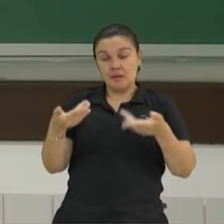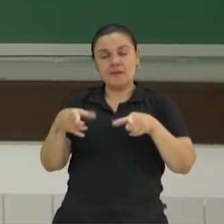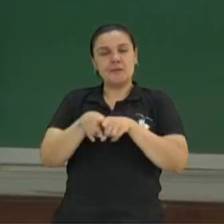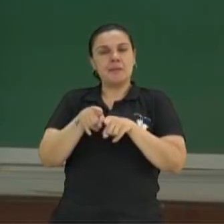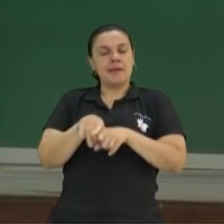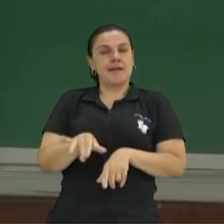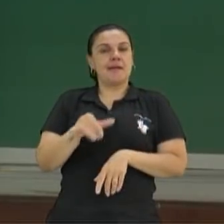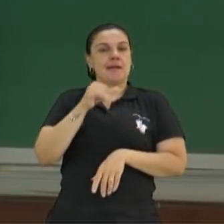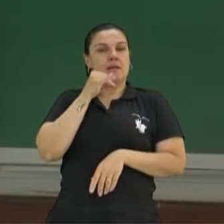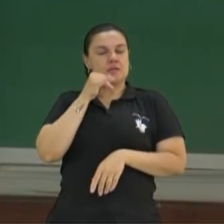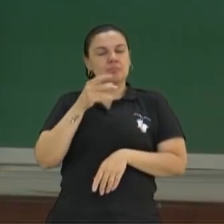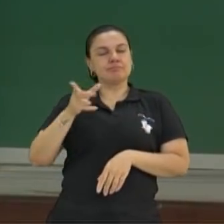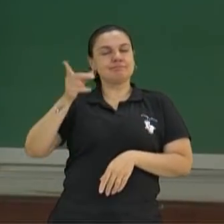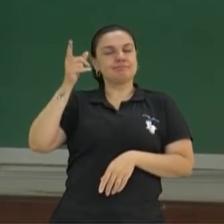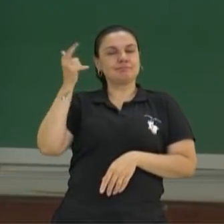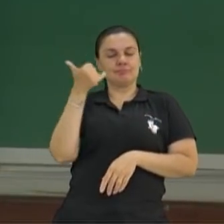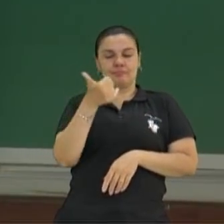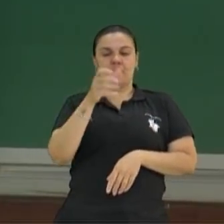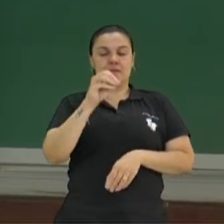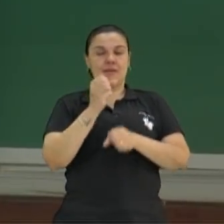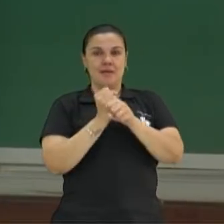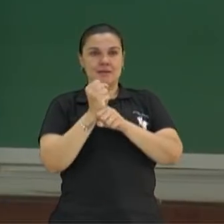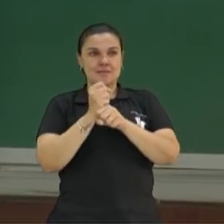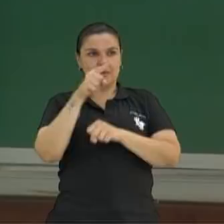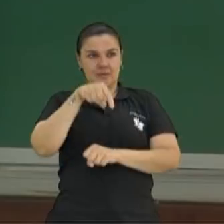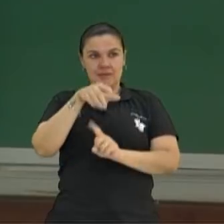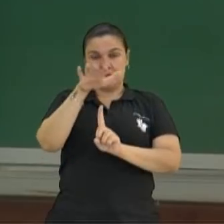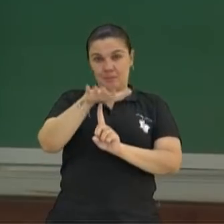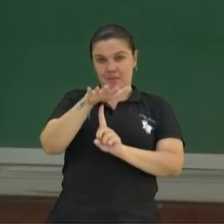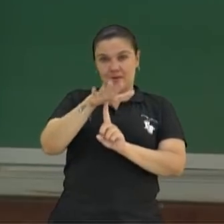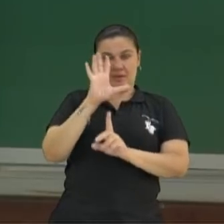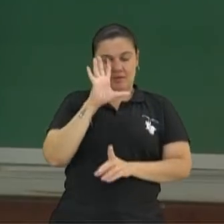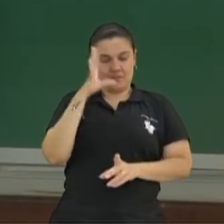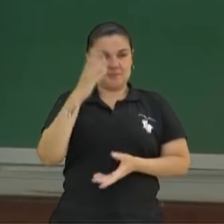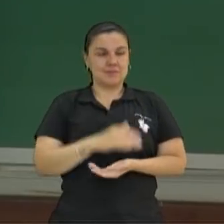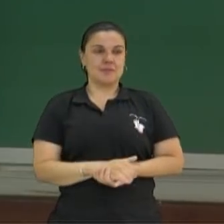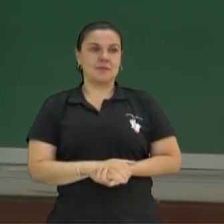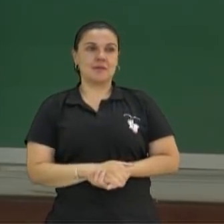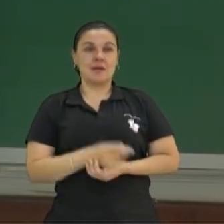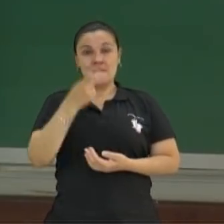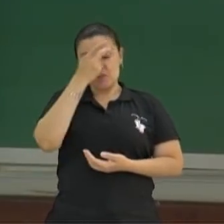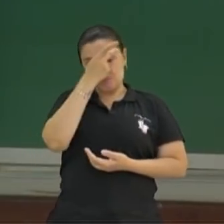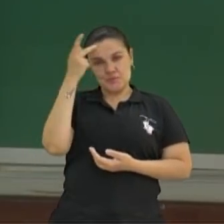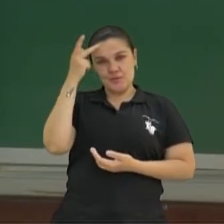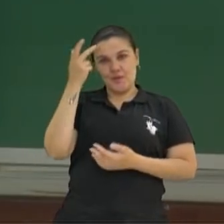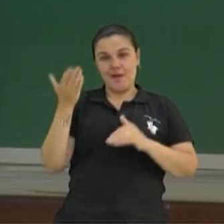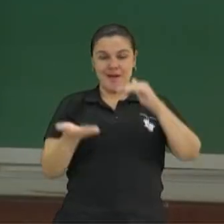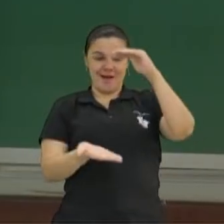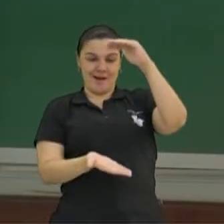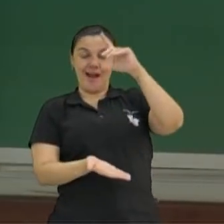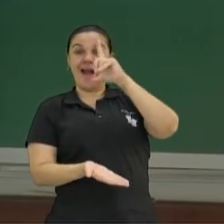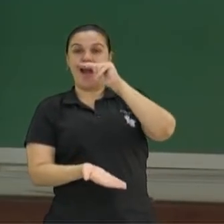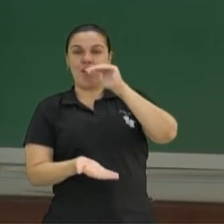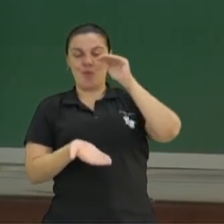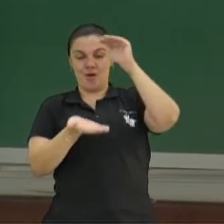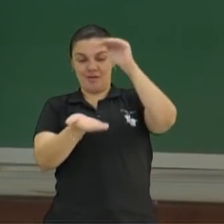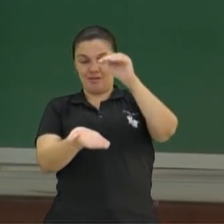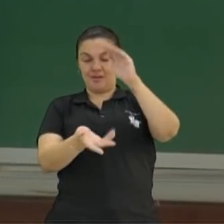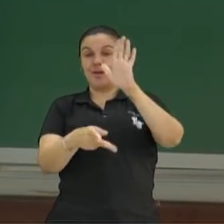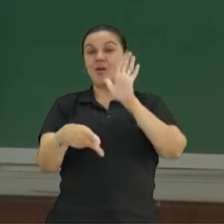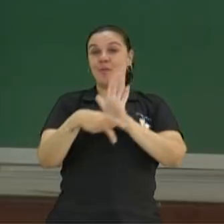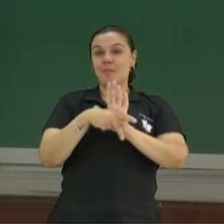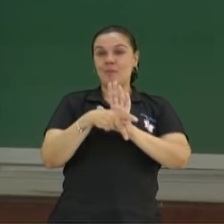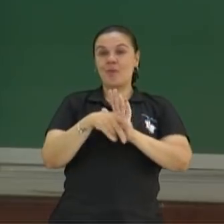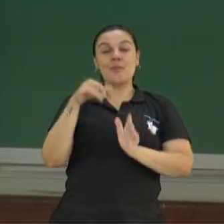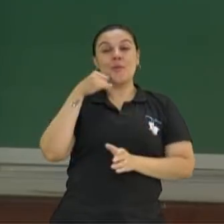de um exemplo que há uns 10 anos aqui no estado do Paraná acontecia, que as pessoas colocavam garrafas PET cheias de água sobre os